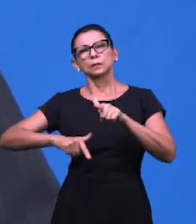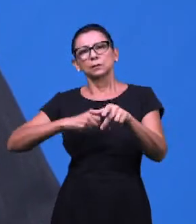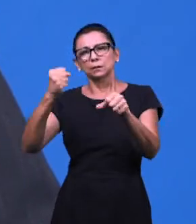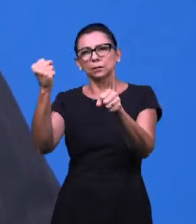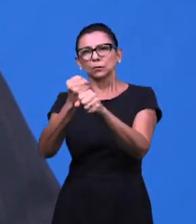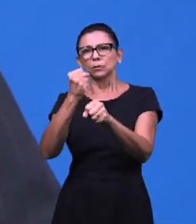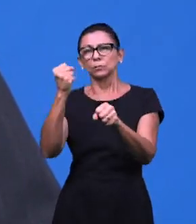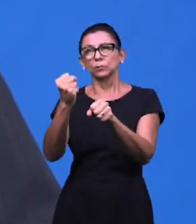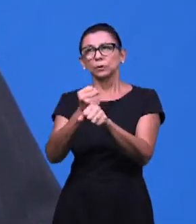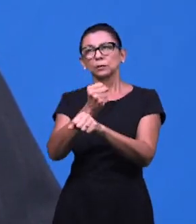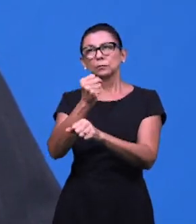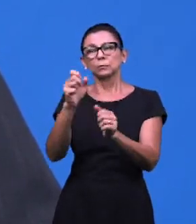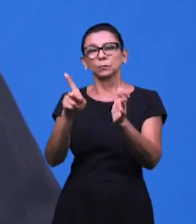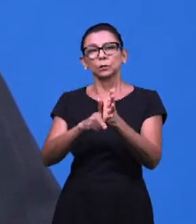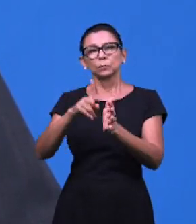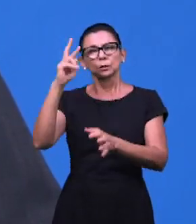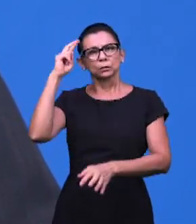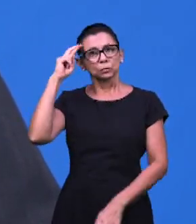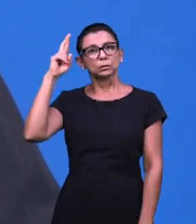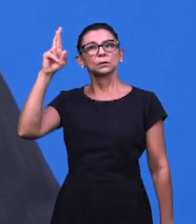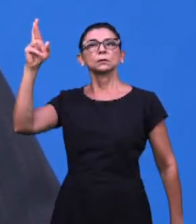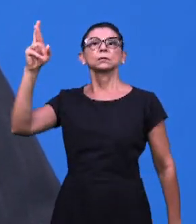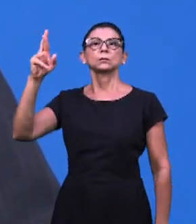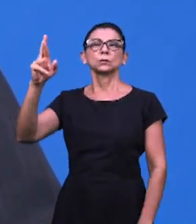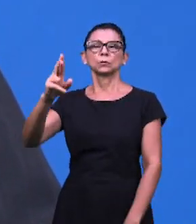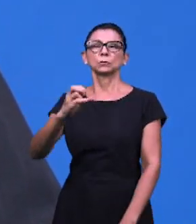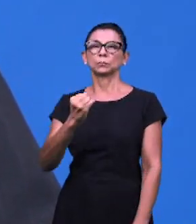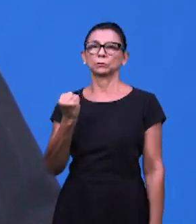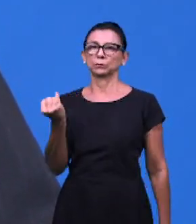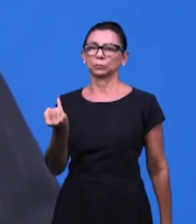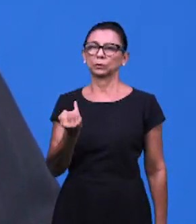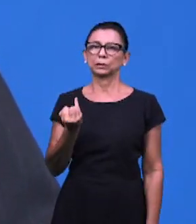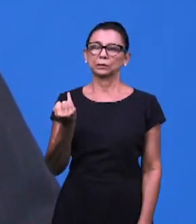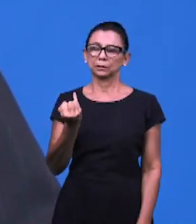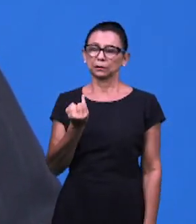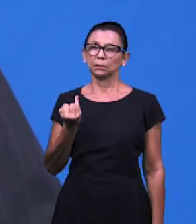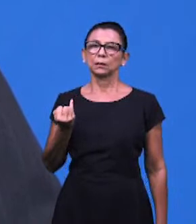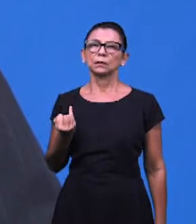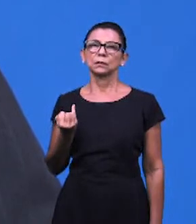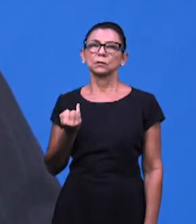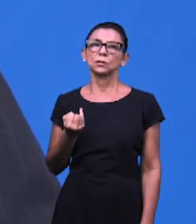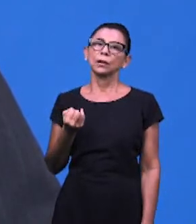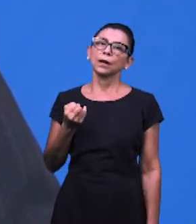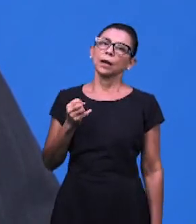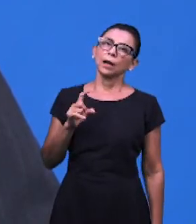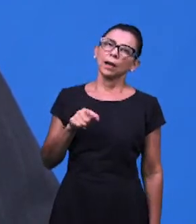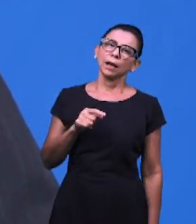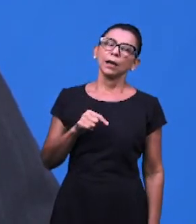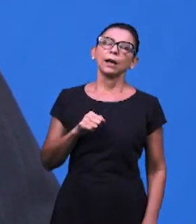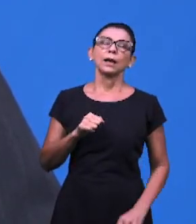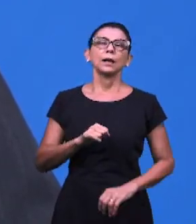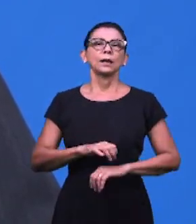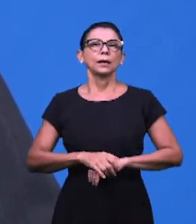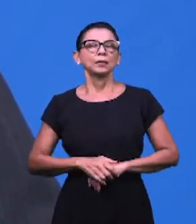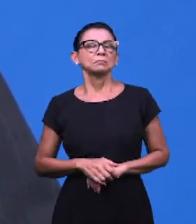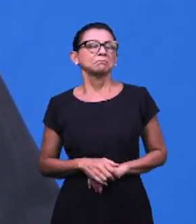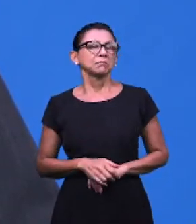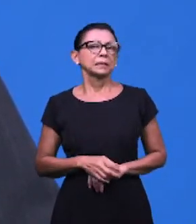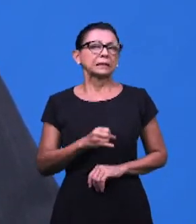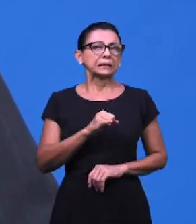trabalharmos na vinha do Senhor. O que importa é saber que se há alguém ainda que